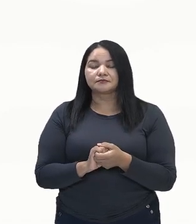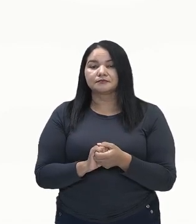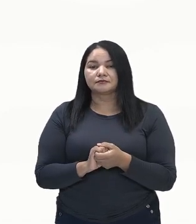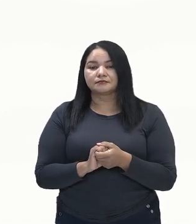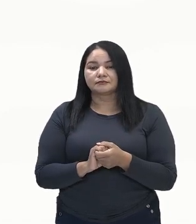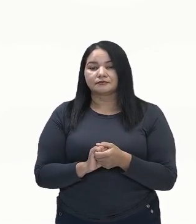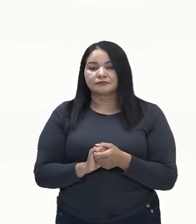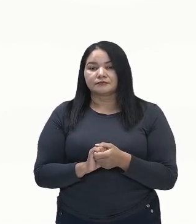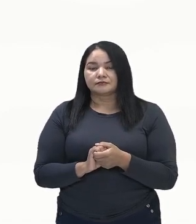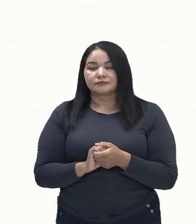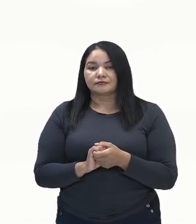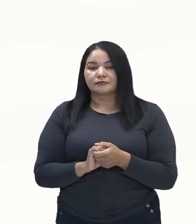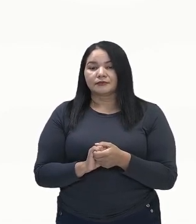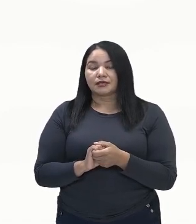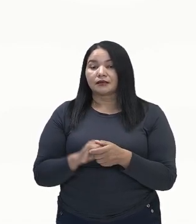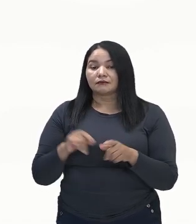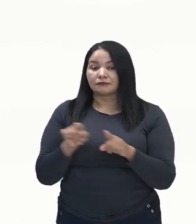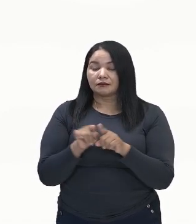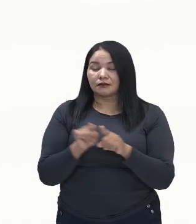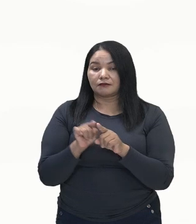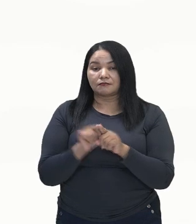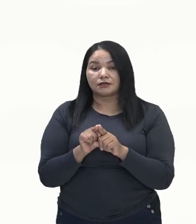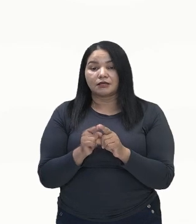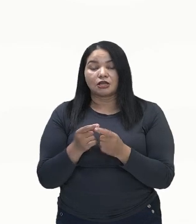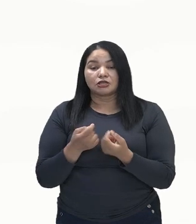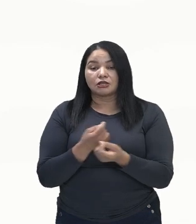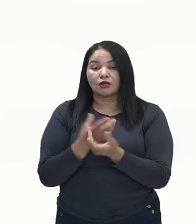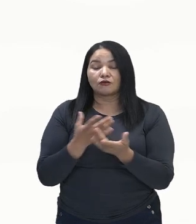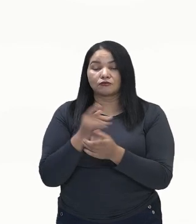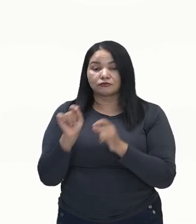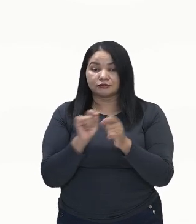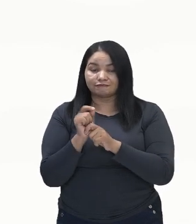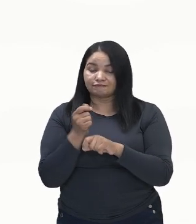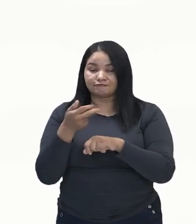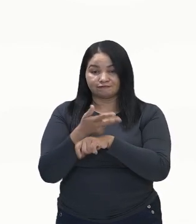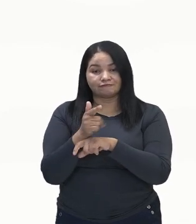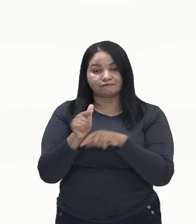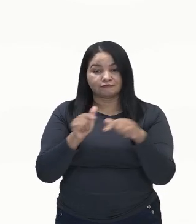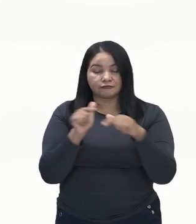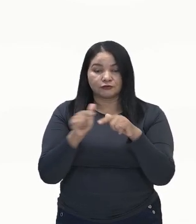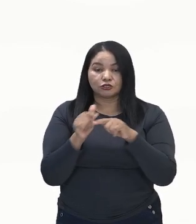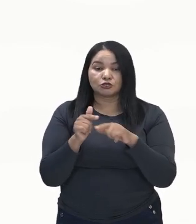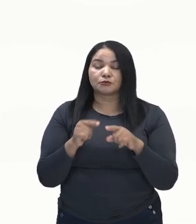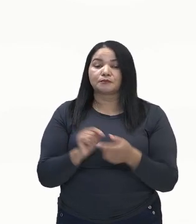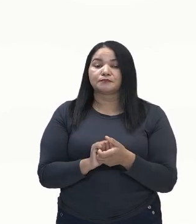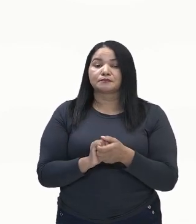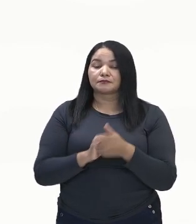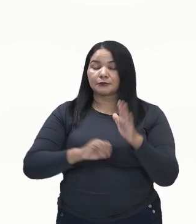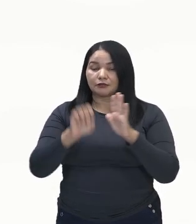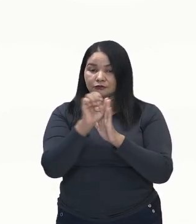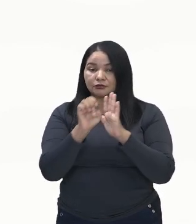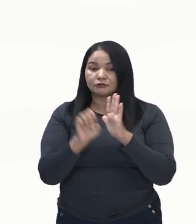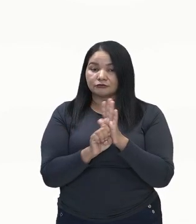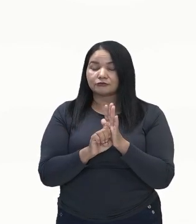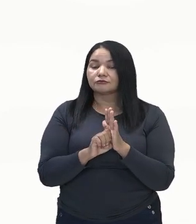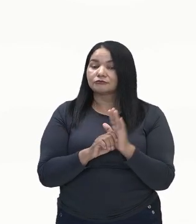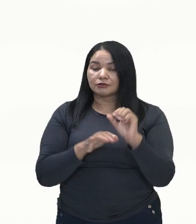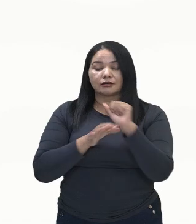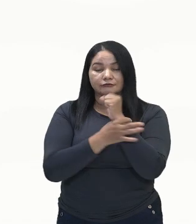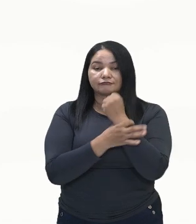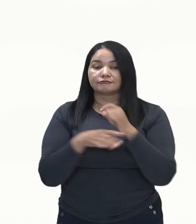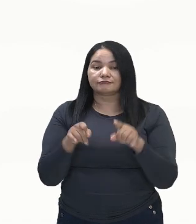observar que ele promove também a oportunidade de emprego, tá? O Estatuto da Juventude do